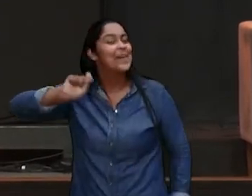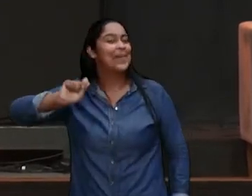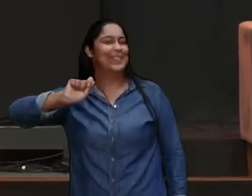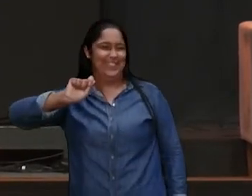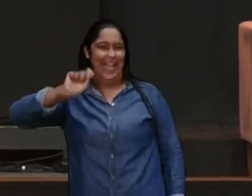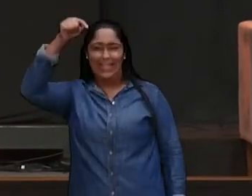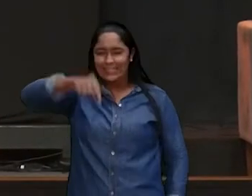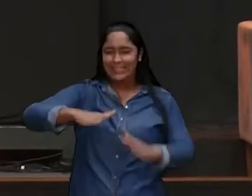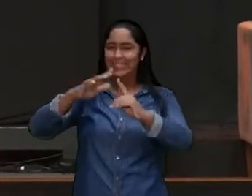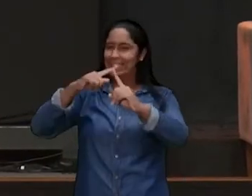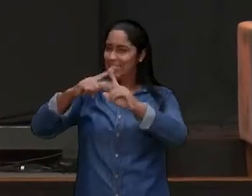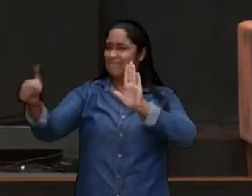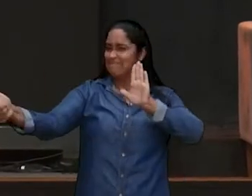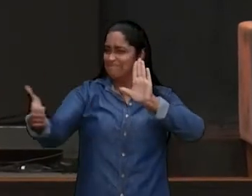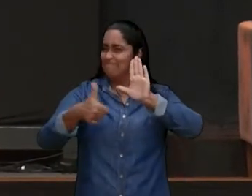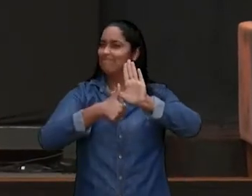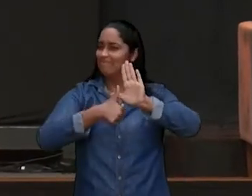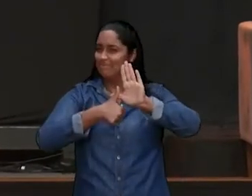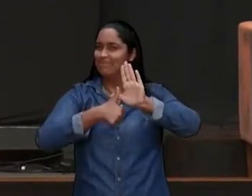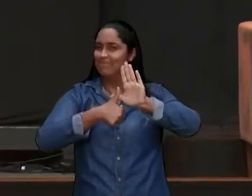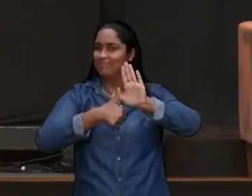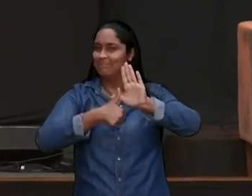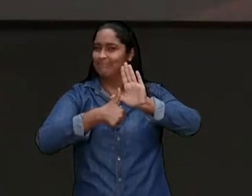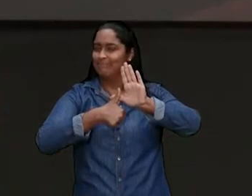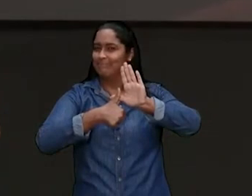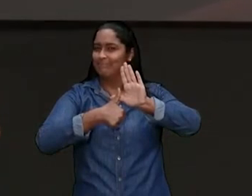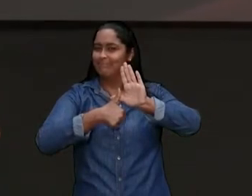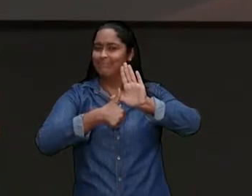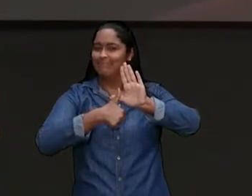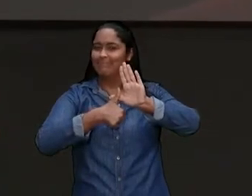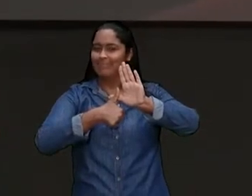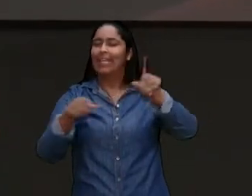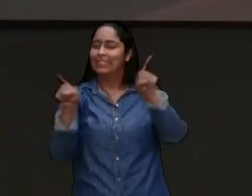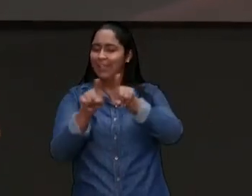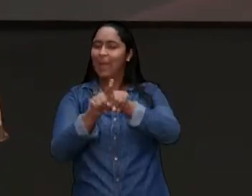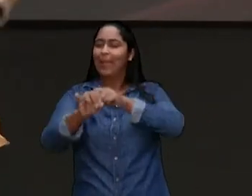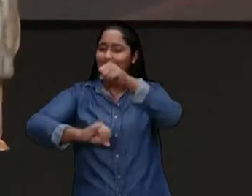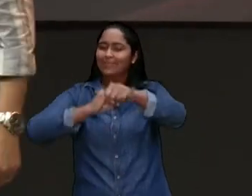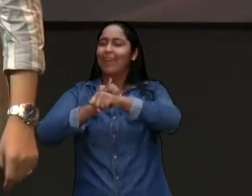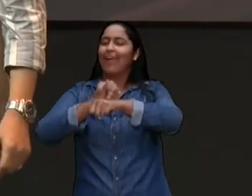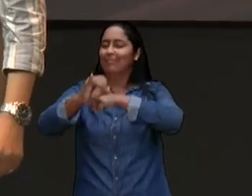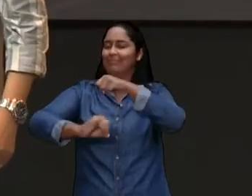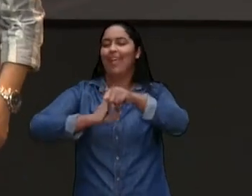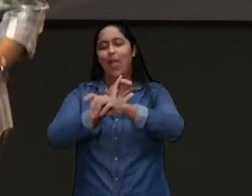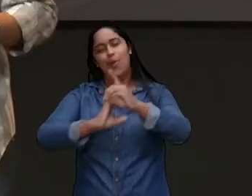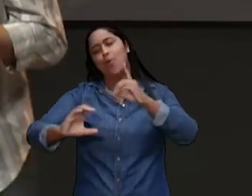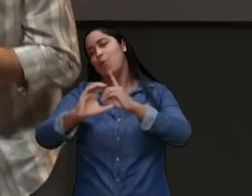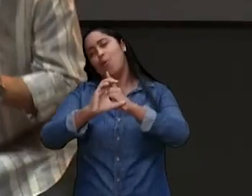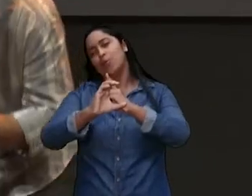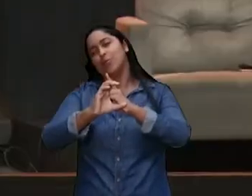e na Igreja Batista atitude a e na internet no online